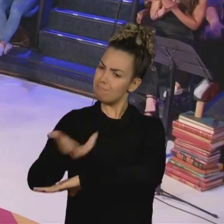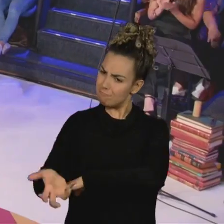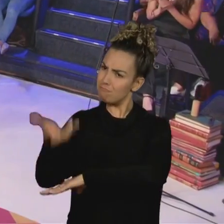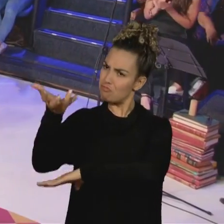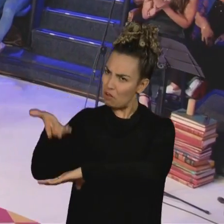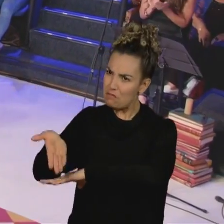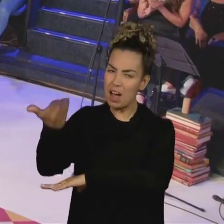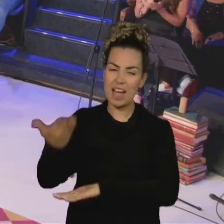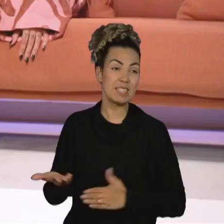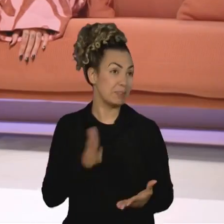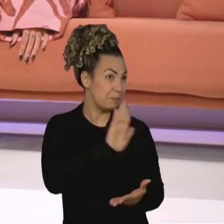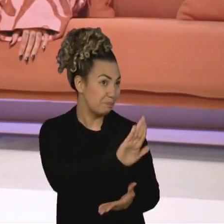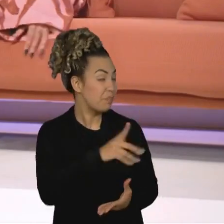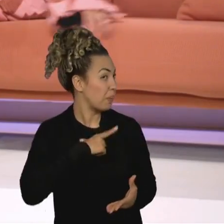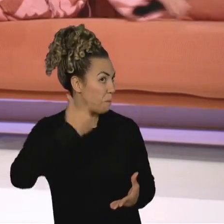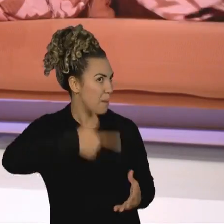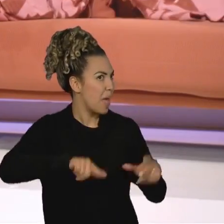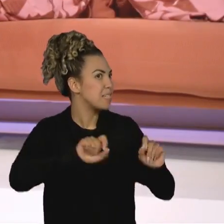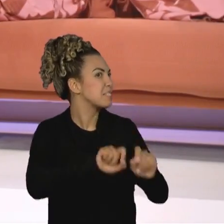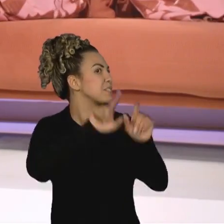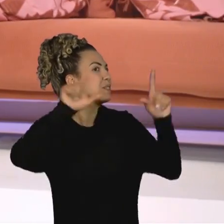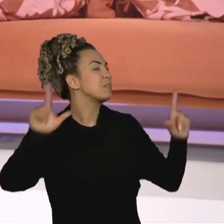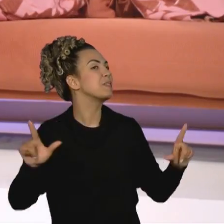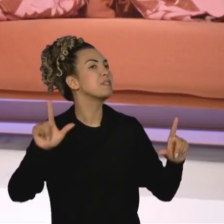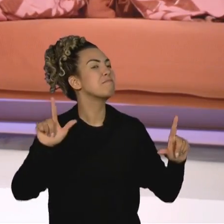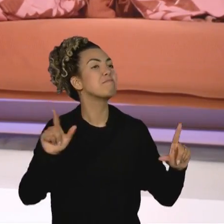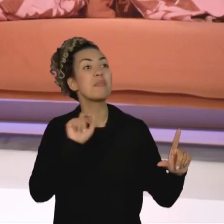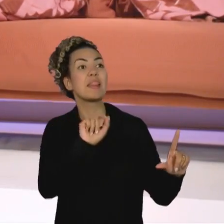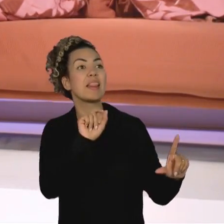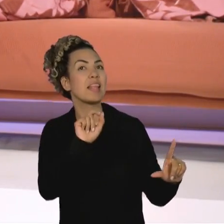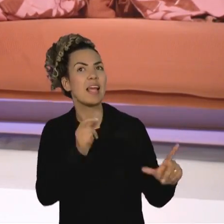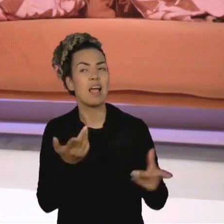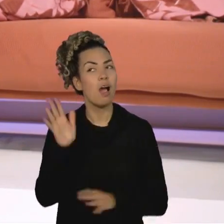Tem mais um vídeo pra você. Olha só, hein?